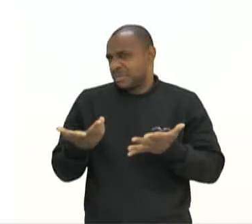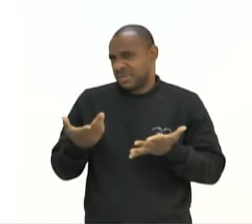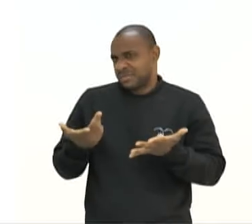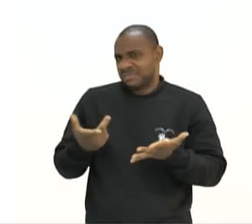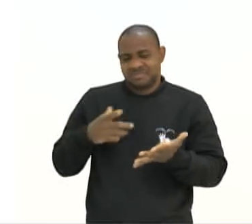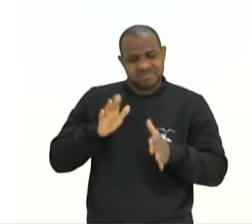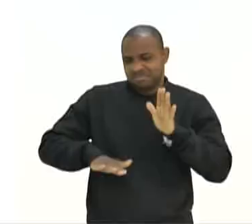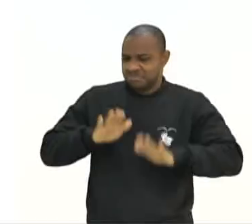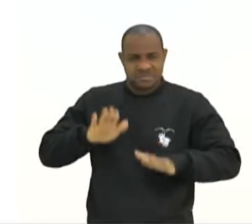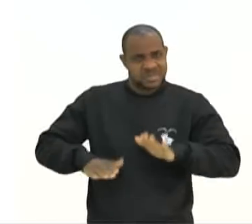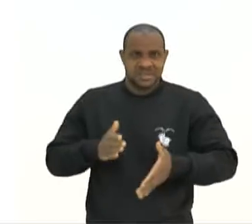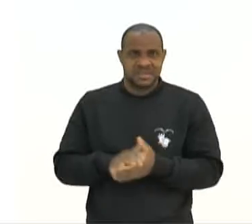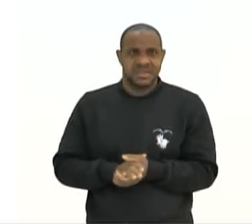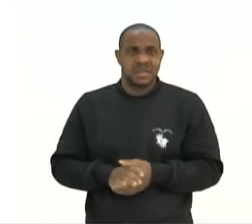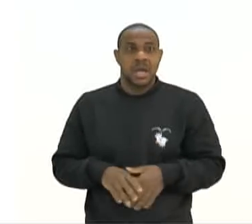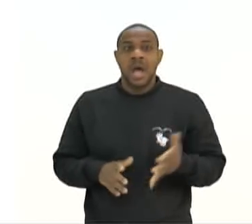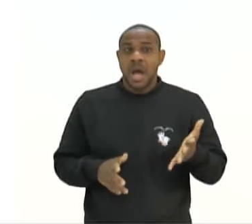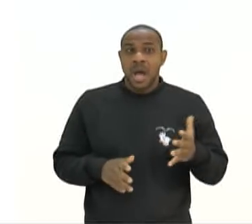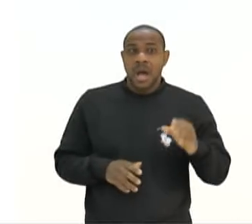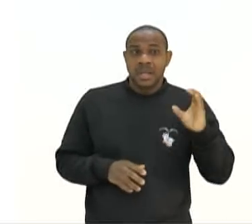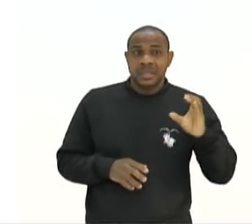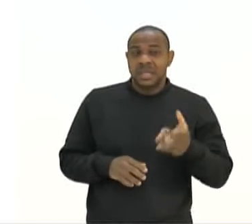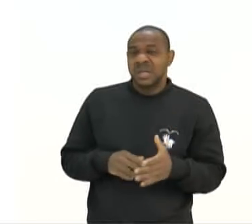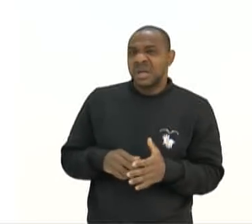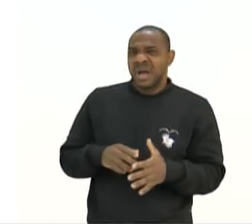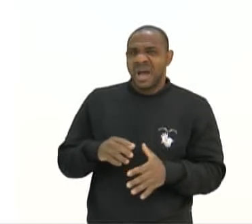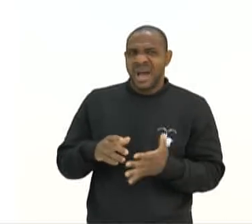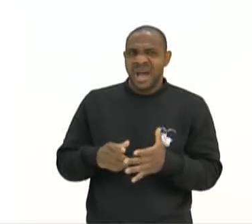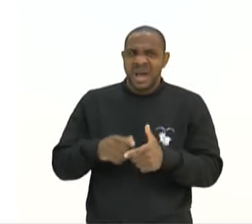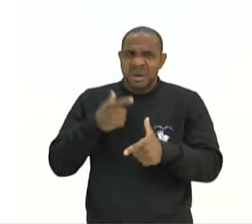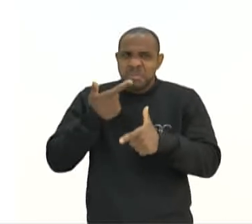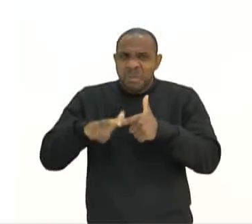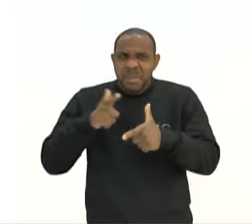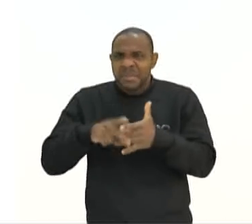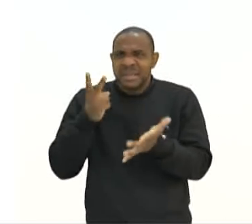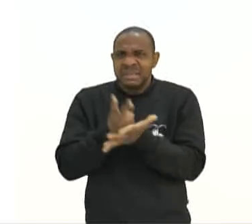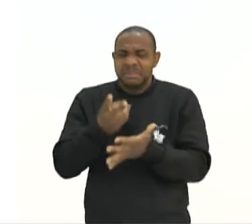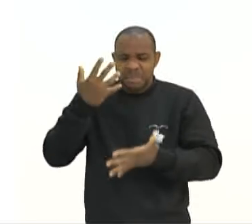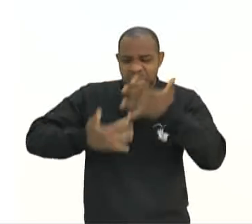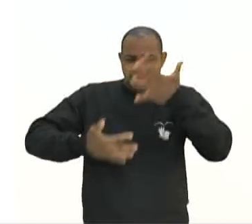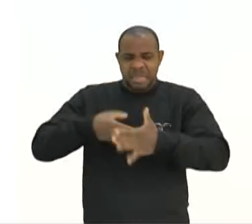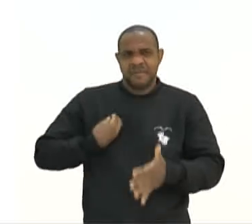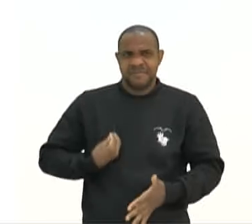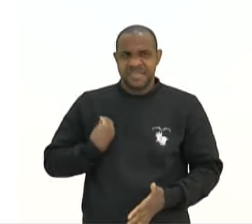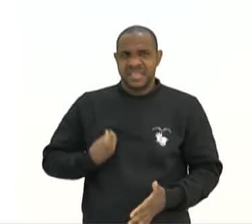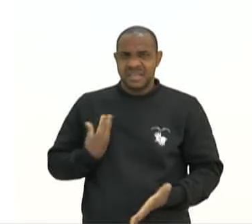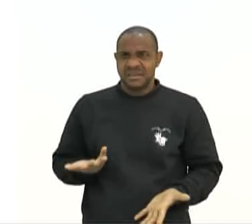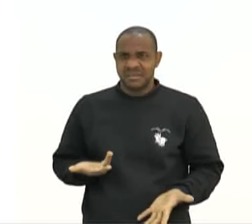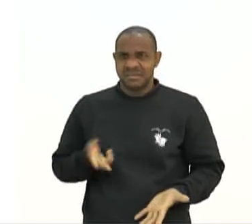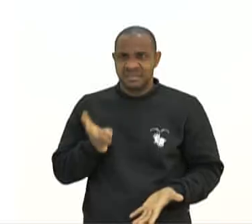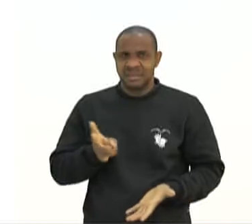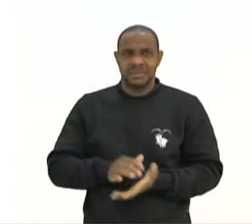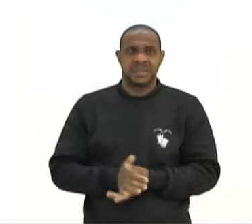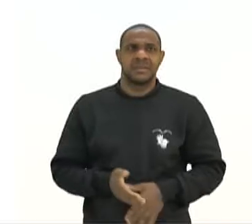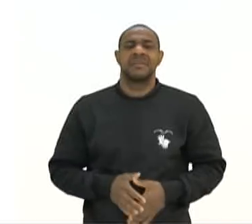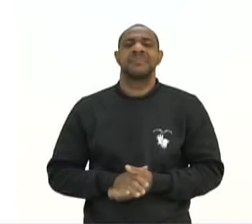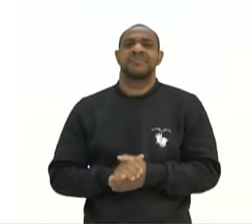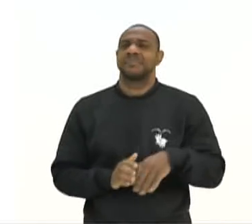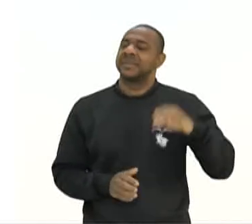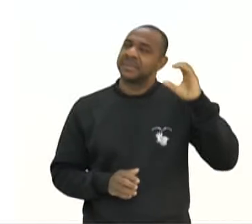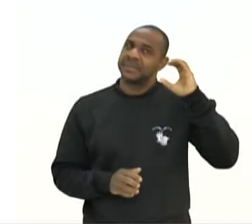letter C. Obstáculos sempre atrapalham a nossa vida? Não. Letter B. Very